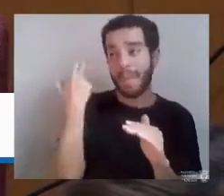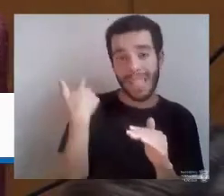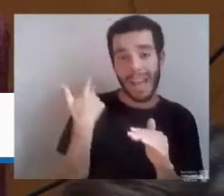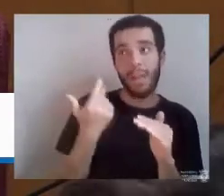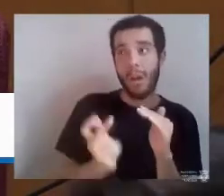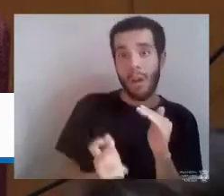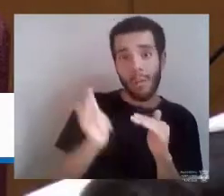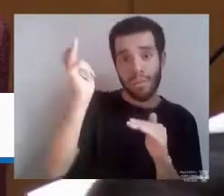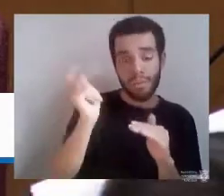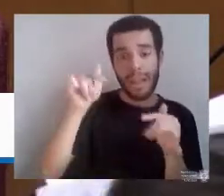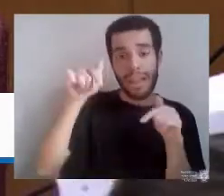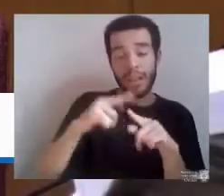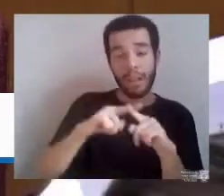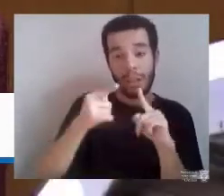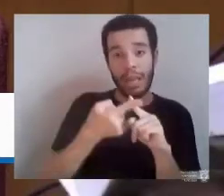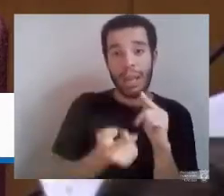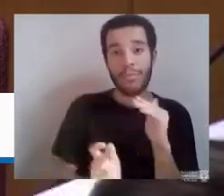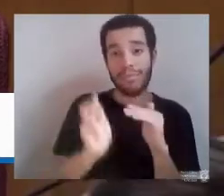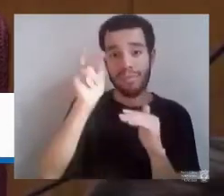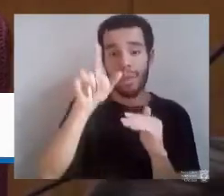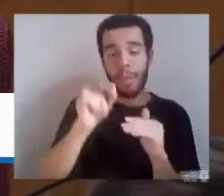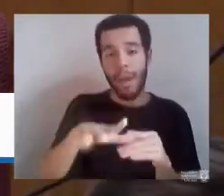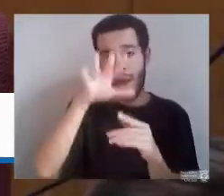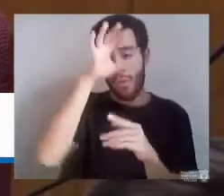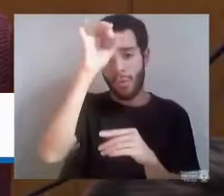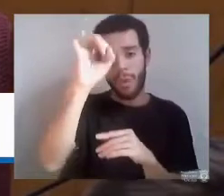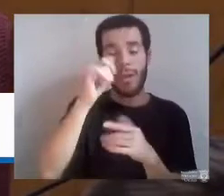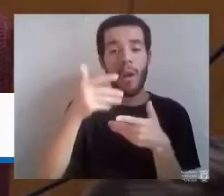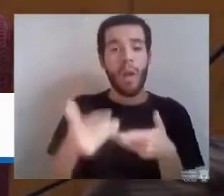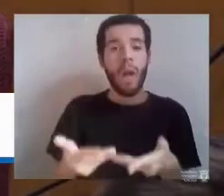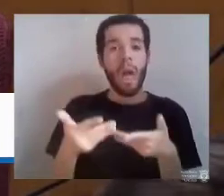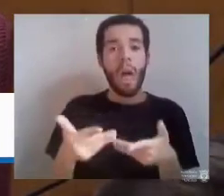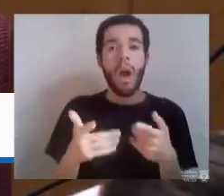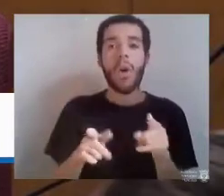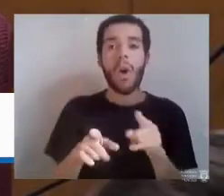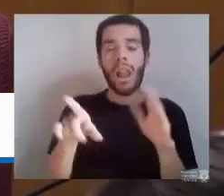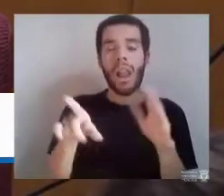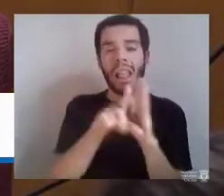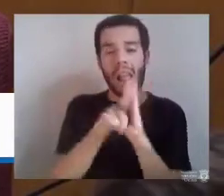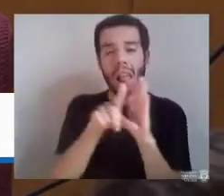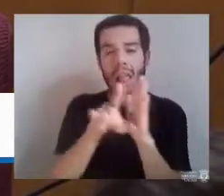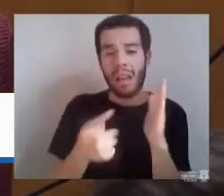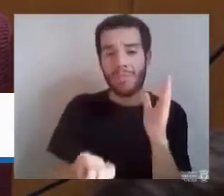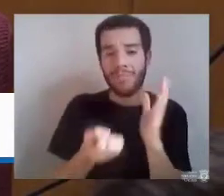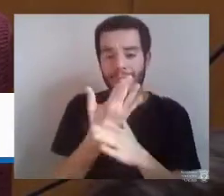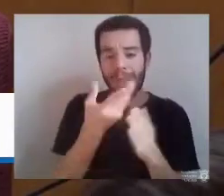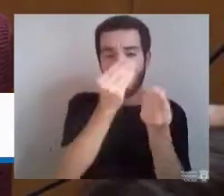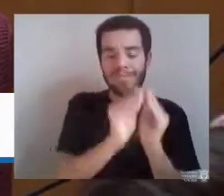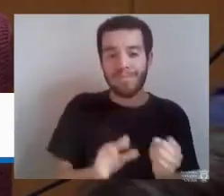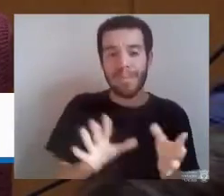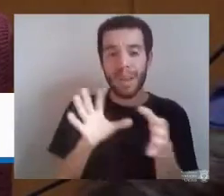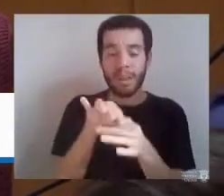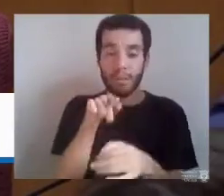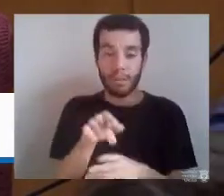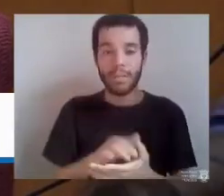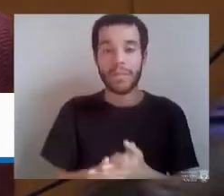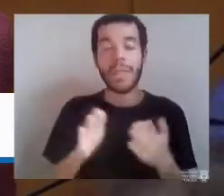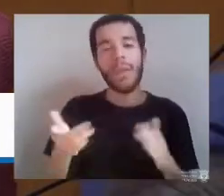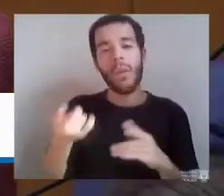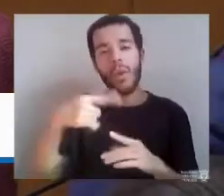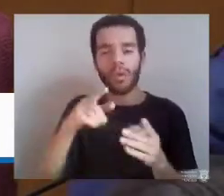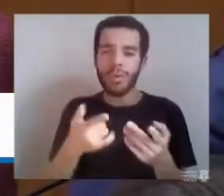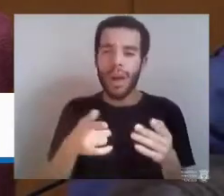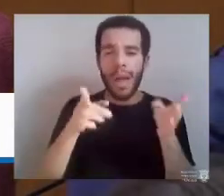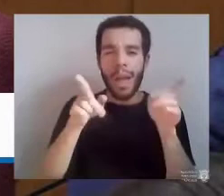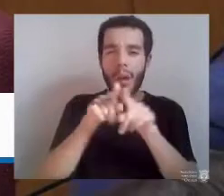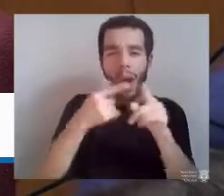portanto, aliás, o Governo está neste momento a produzir legislação nesse sentido, recomendávamos uma especial atenção na construção